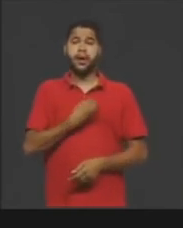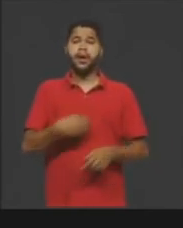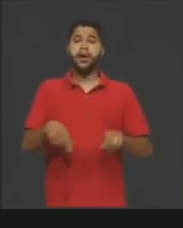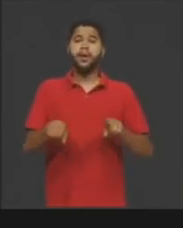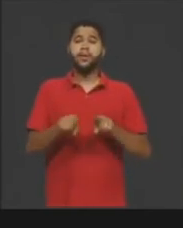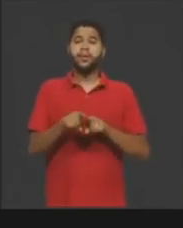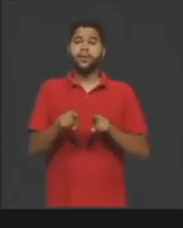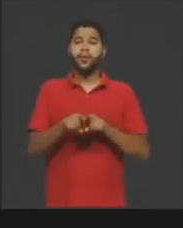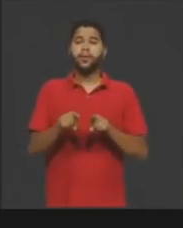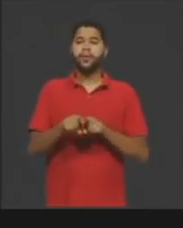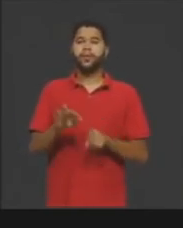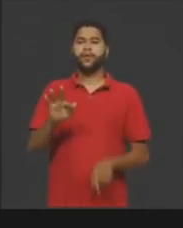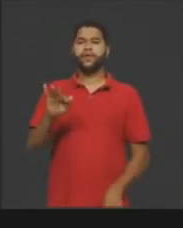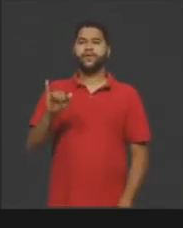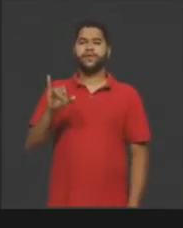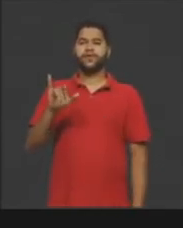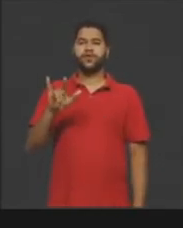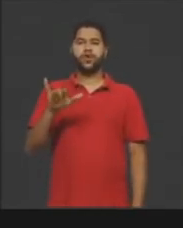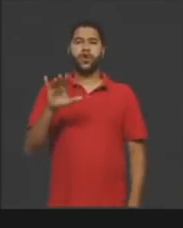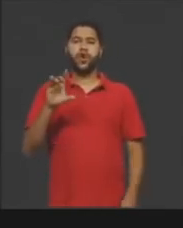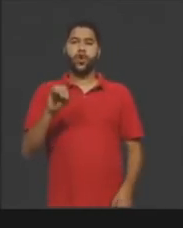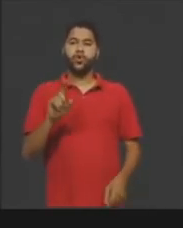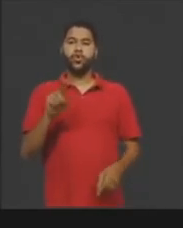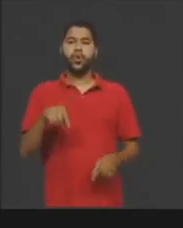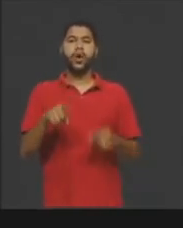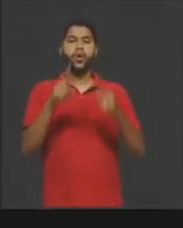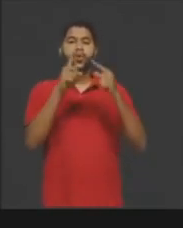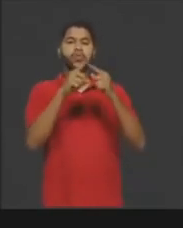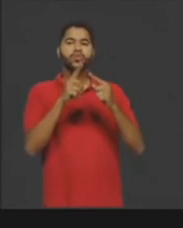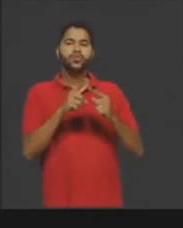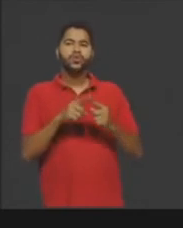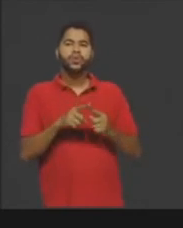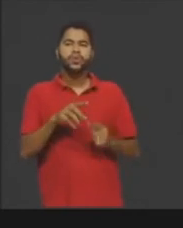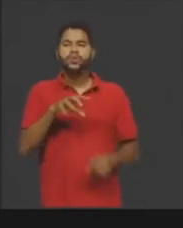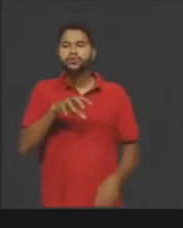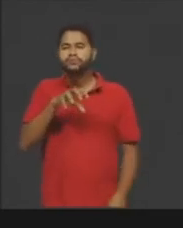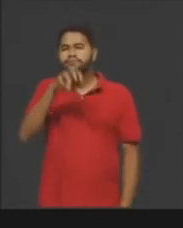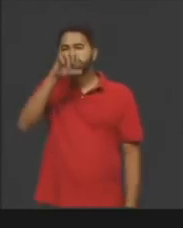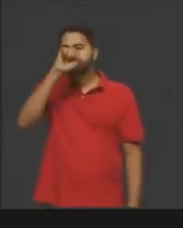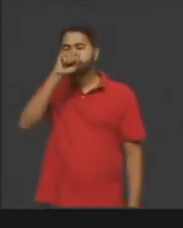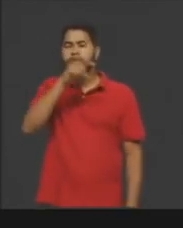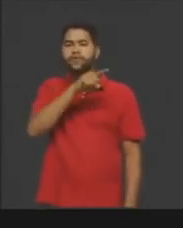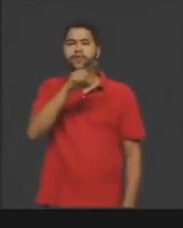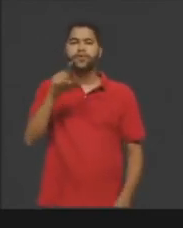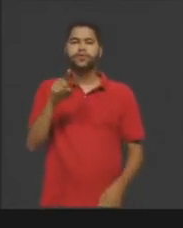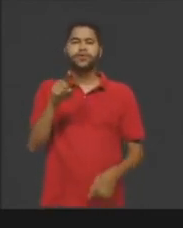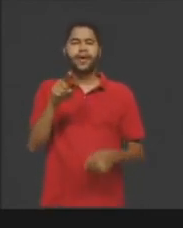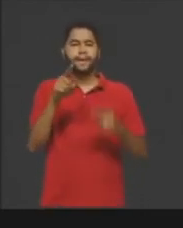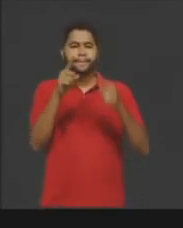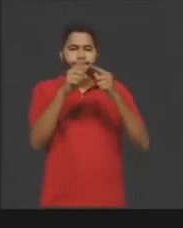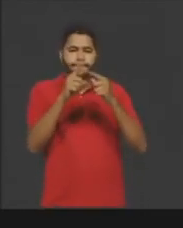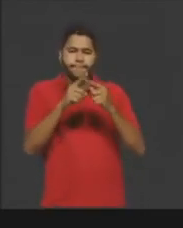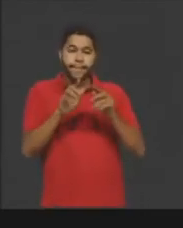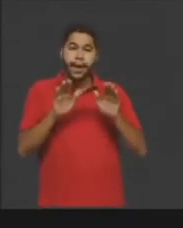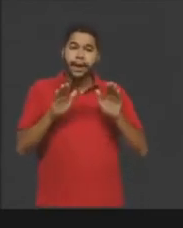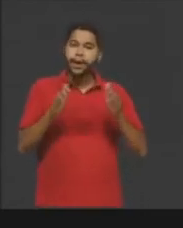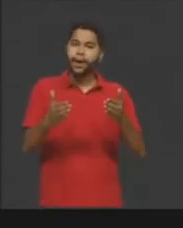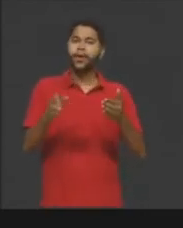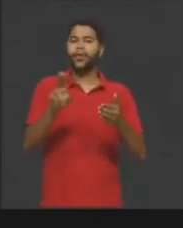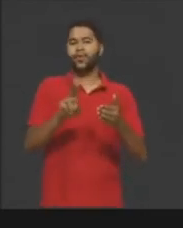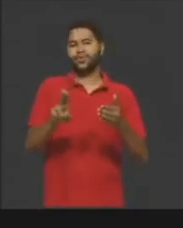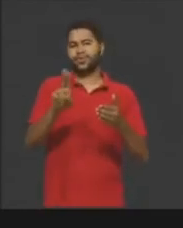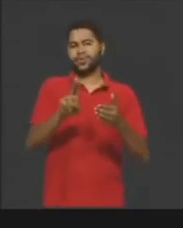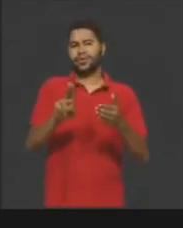fisiológico aqui, eu vou usar ele como exemplo, que é o tipo de respiração. Só para você ter uma ideia aí de critérios aí mais específicos utilizados